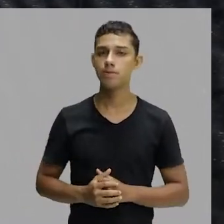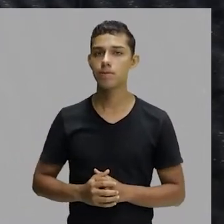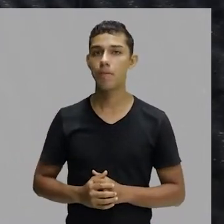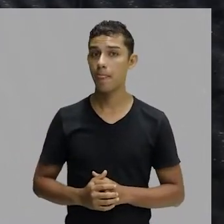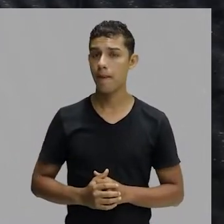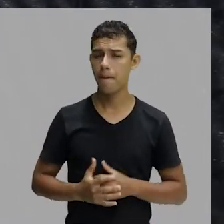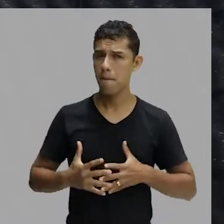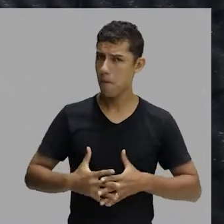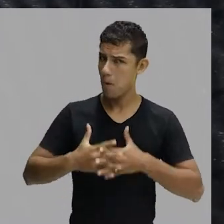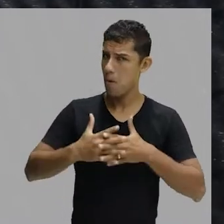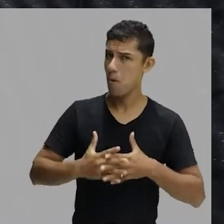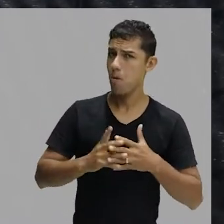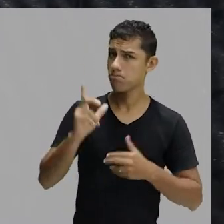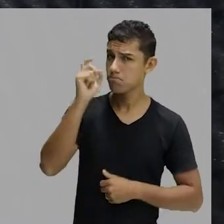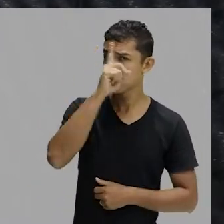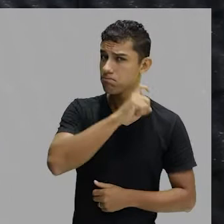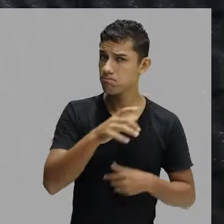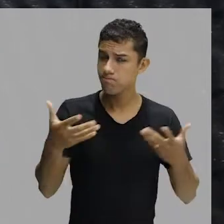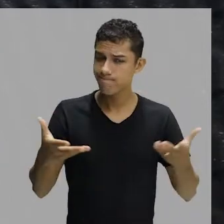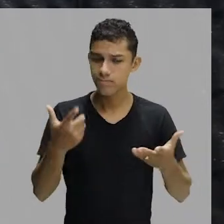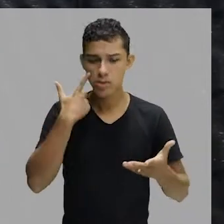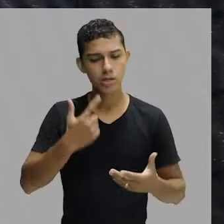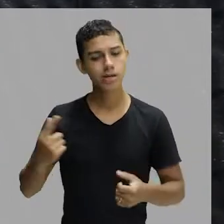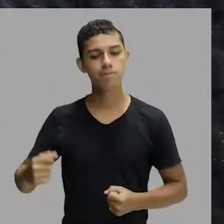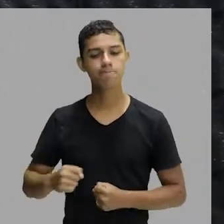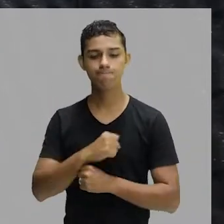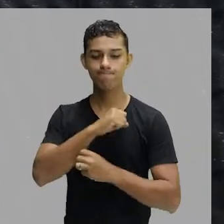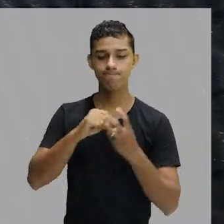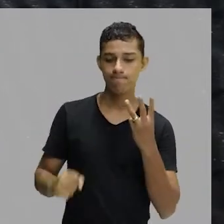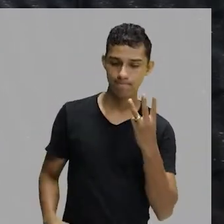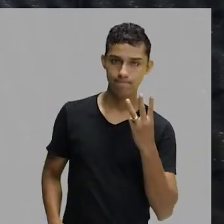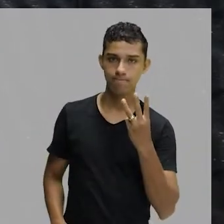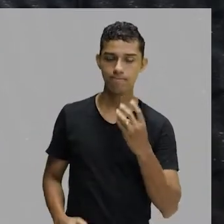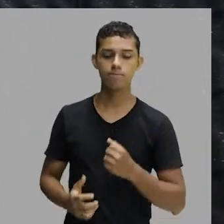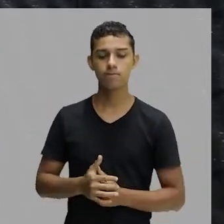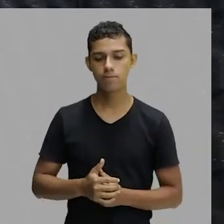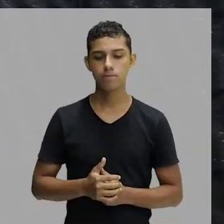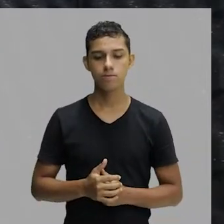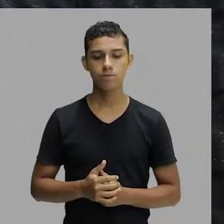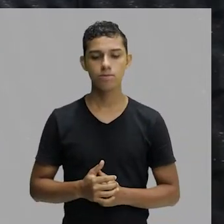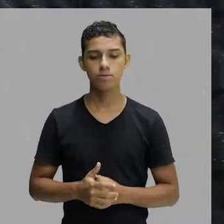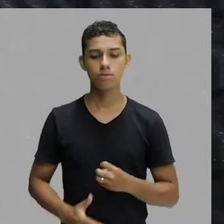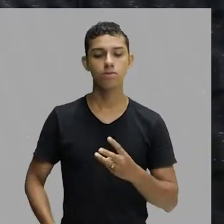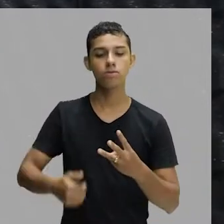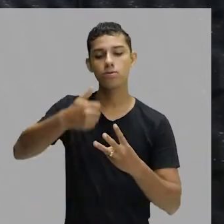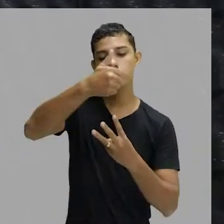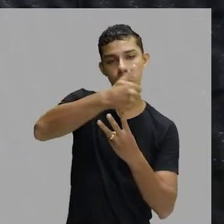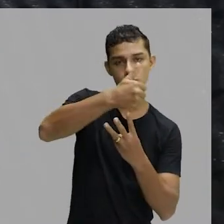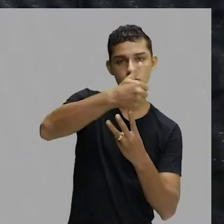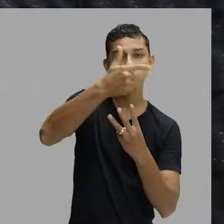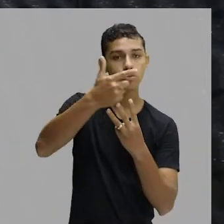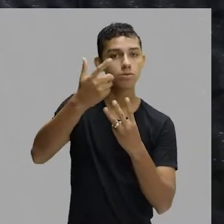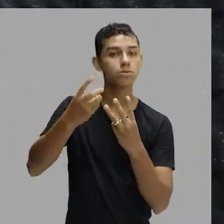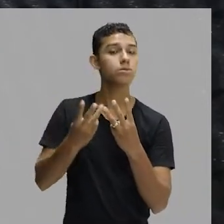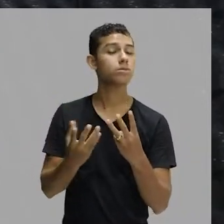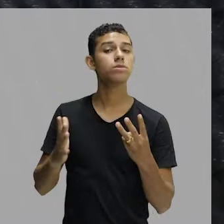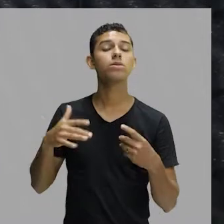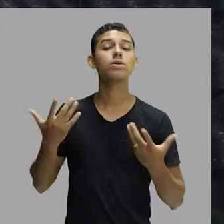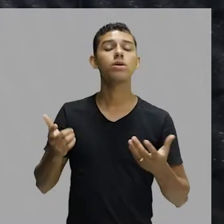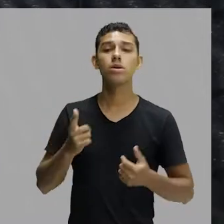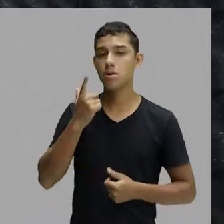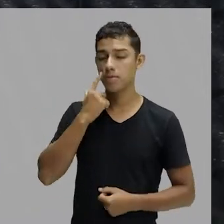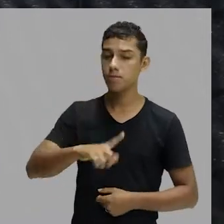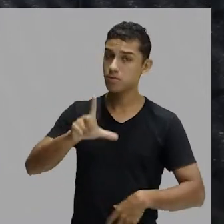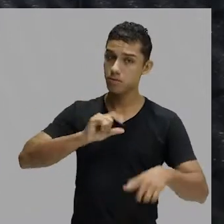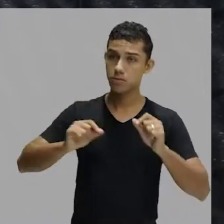Vamos complicar um pouco. 3 grupos hidroxilas. Um deles será o carbono 1. E aí eu tenho